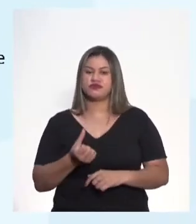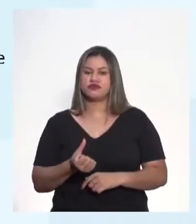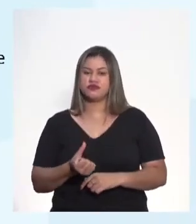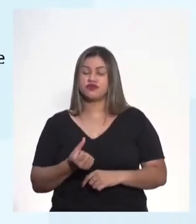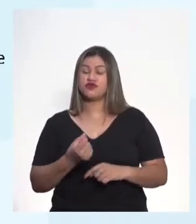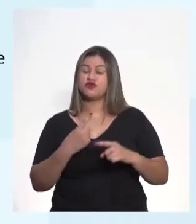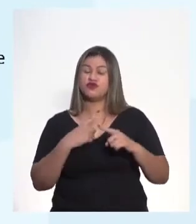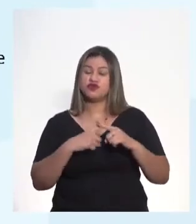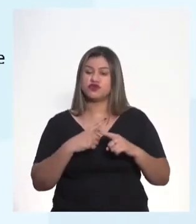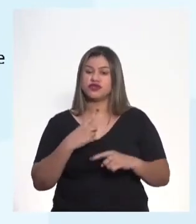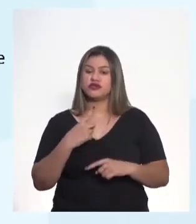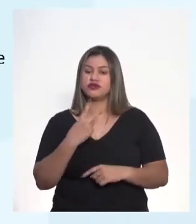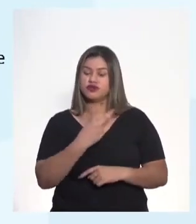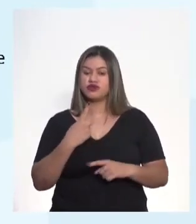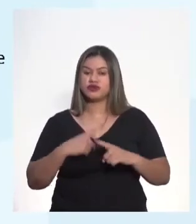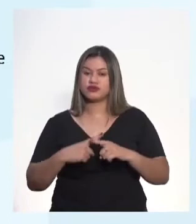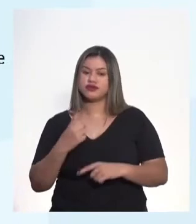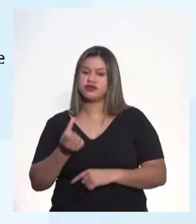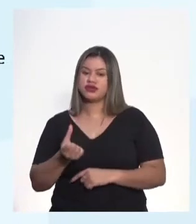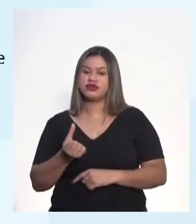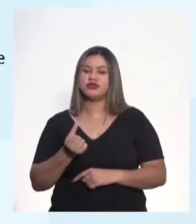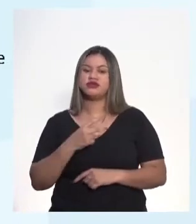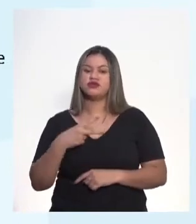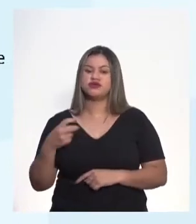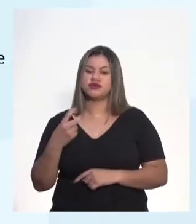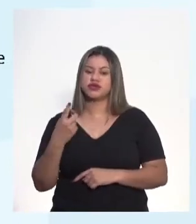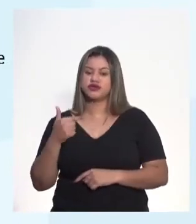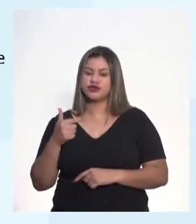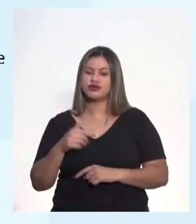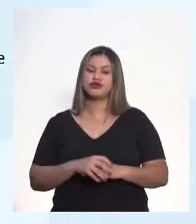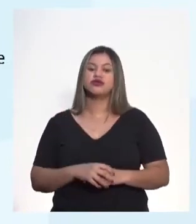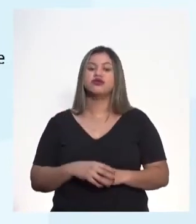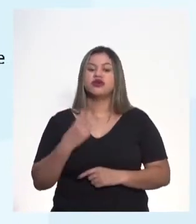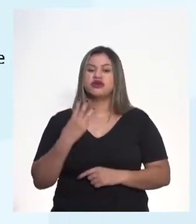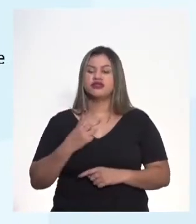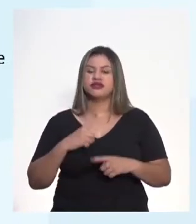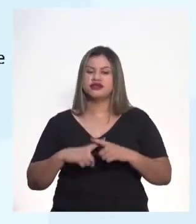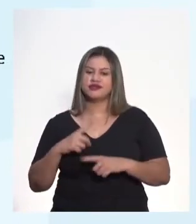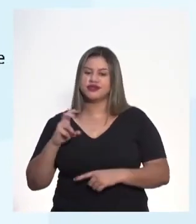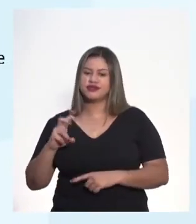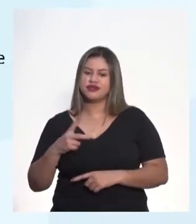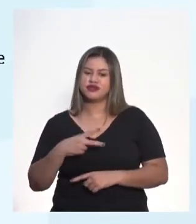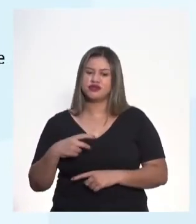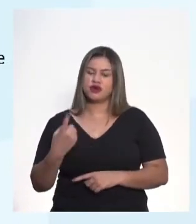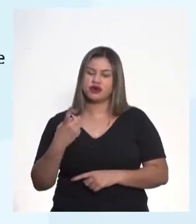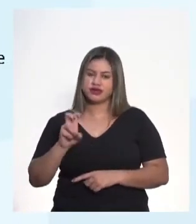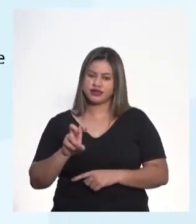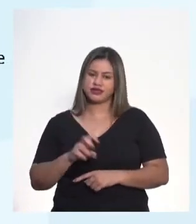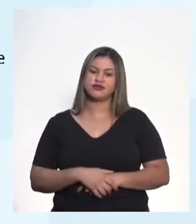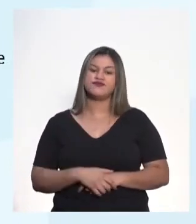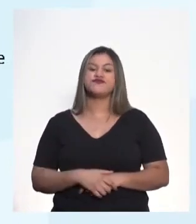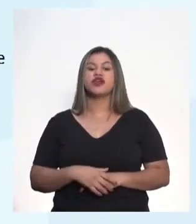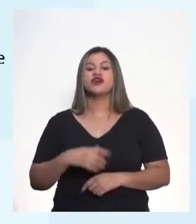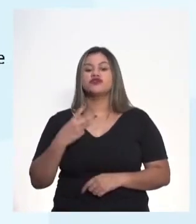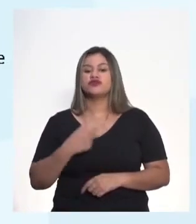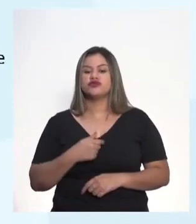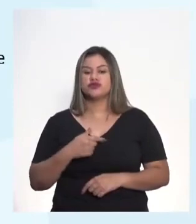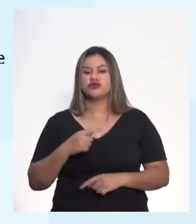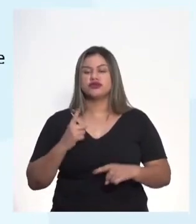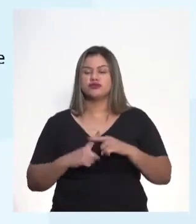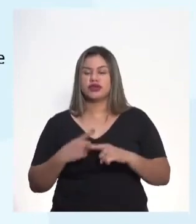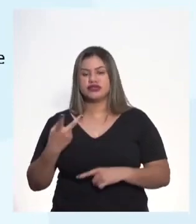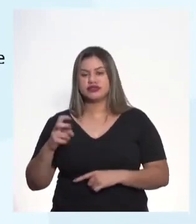12 e 3 x 5 = 15 e por fim fazemos aí adição não é 12 + 15 =